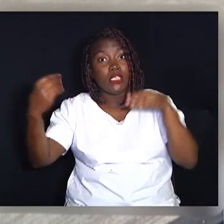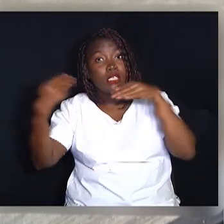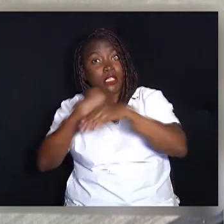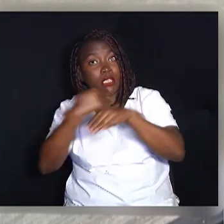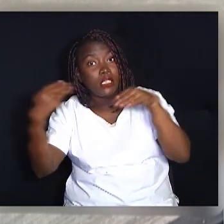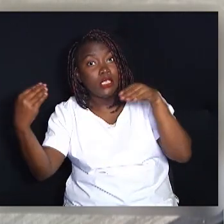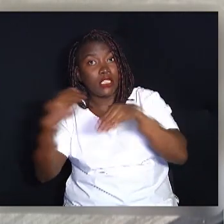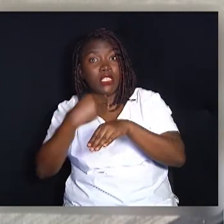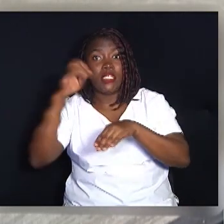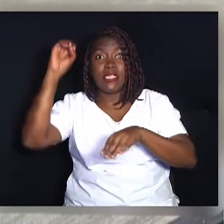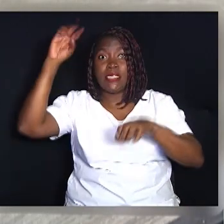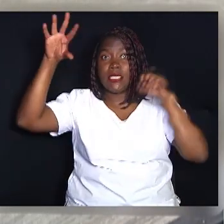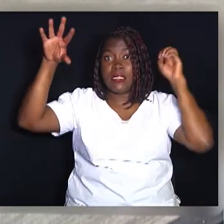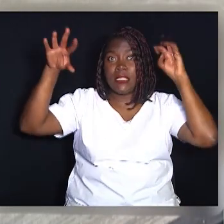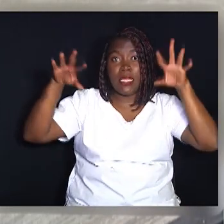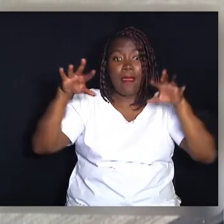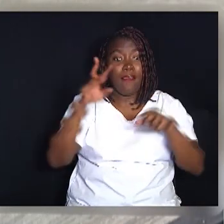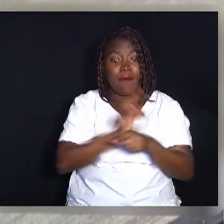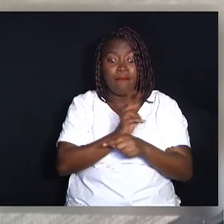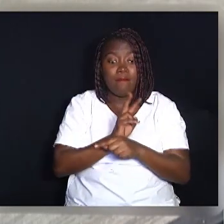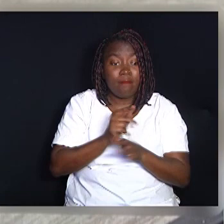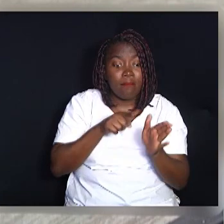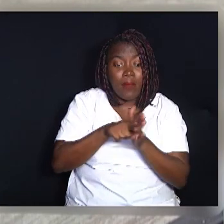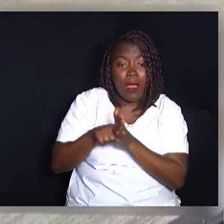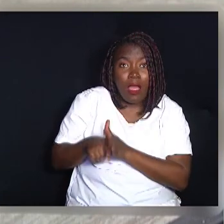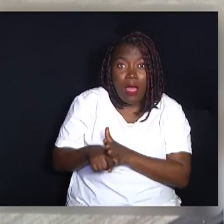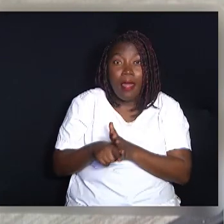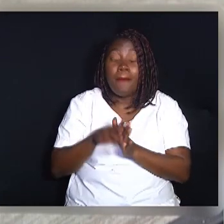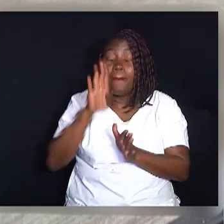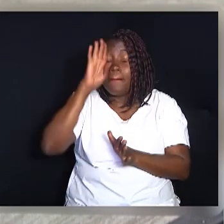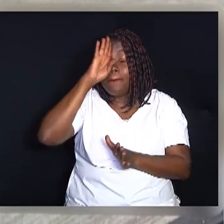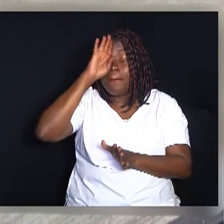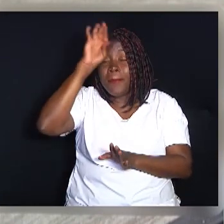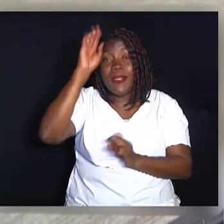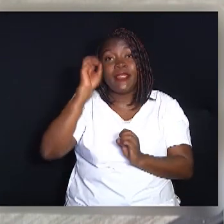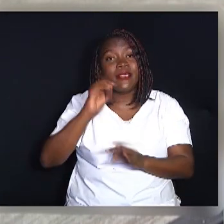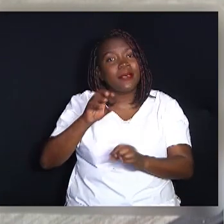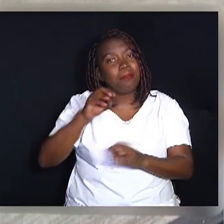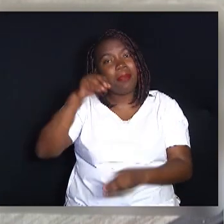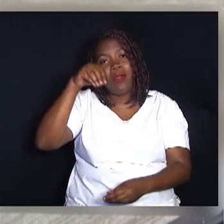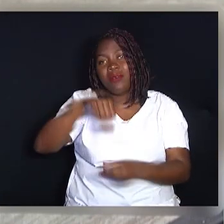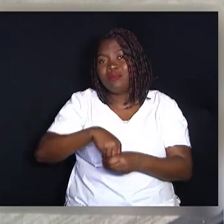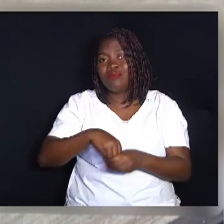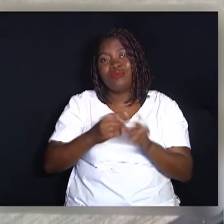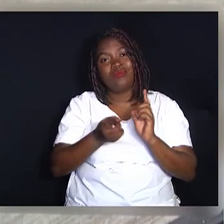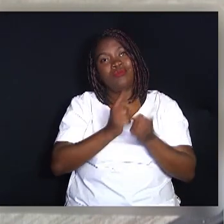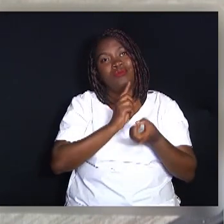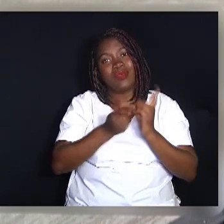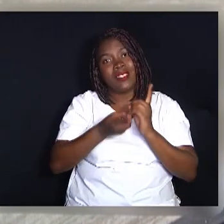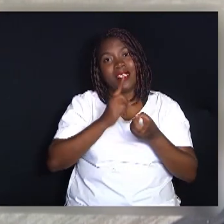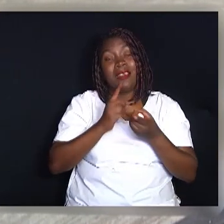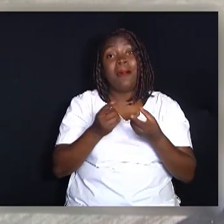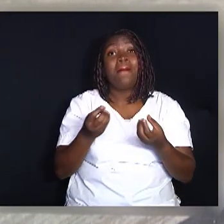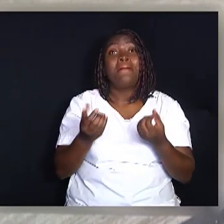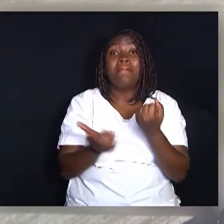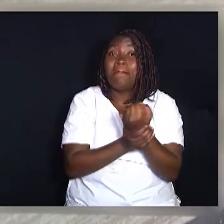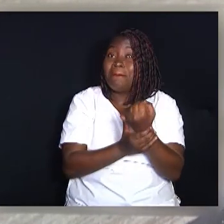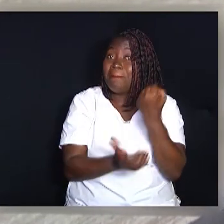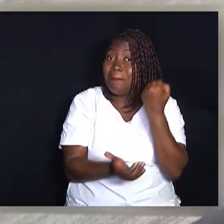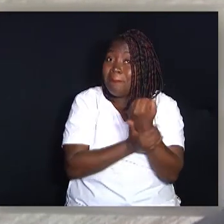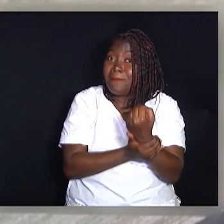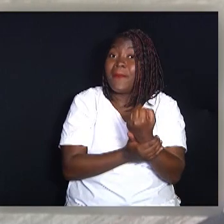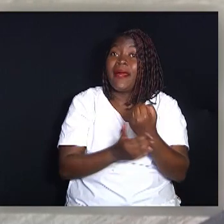de sinalização, de fiscalização, mas principalmente de educação do trânsito, para que a gente possa garantir um trânsito